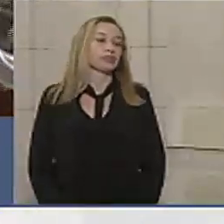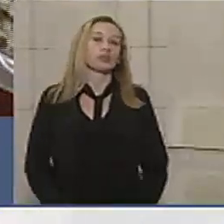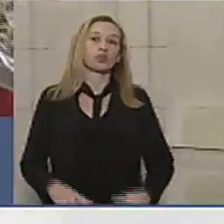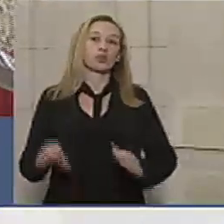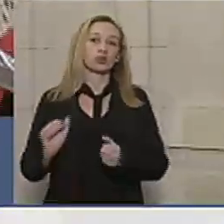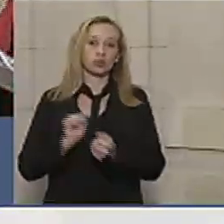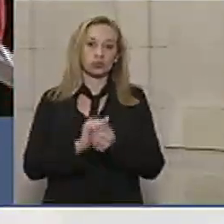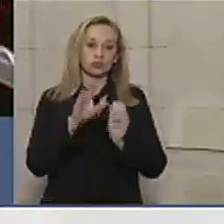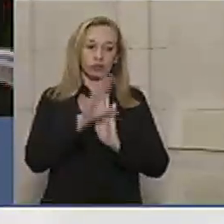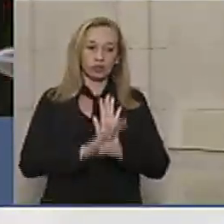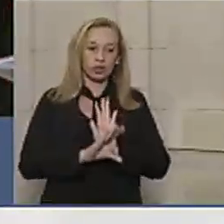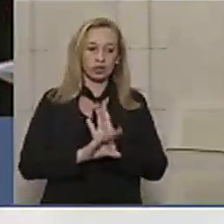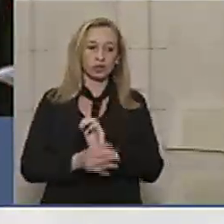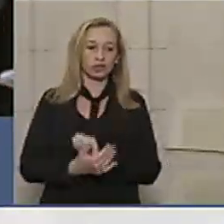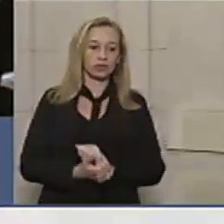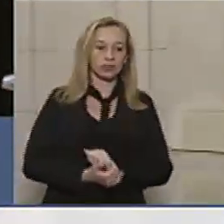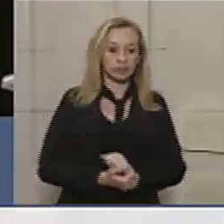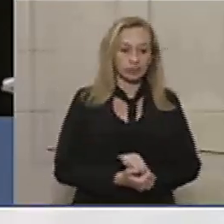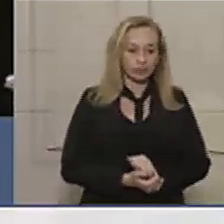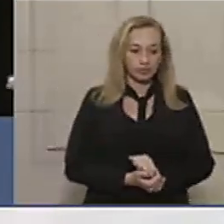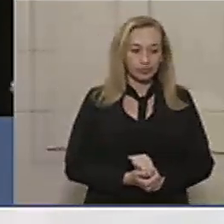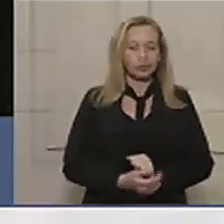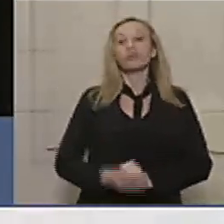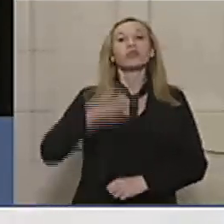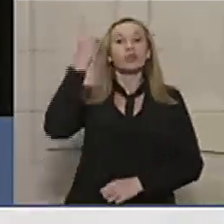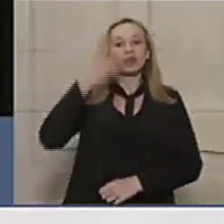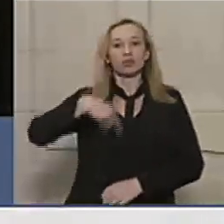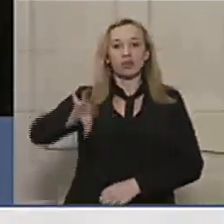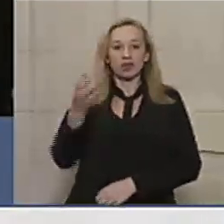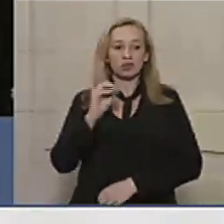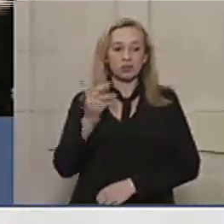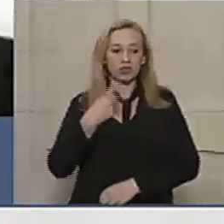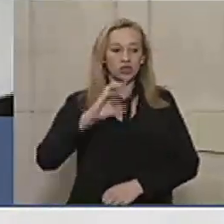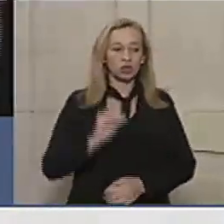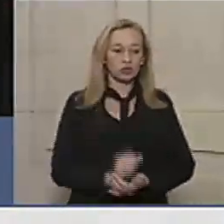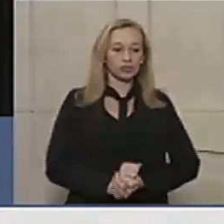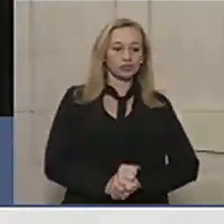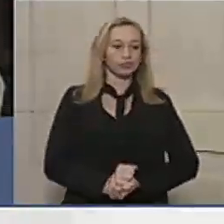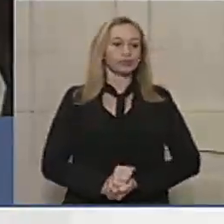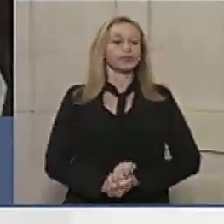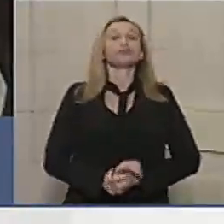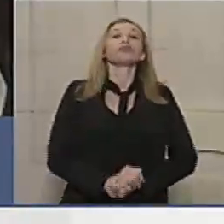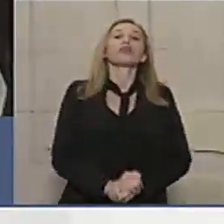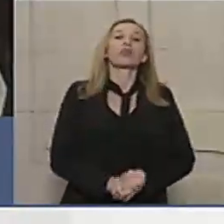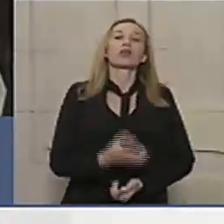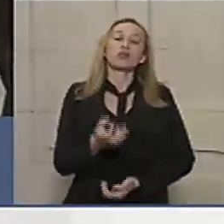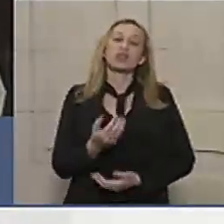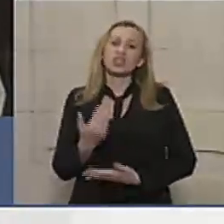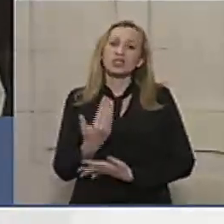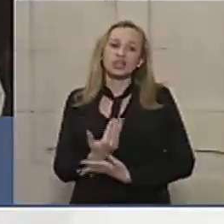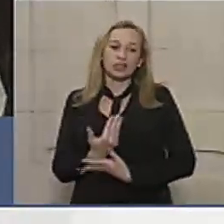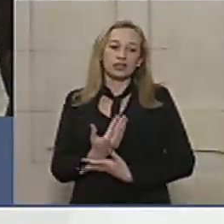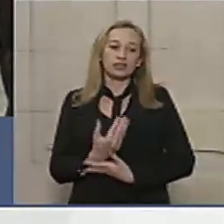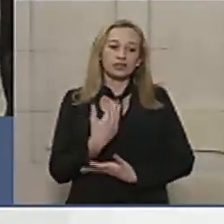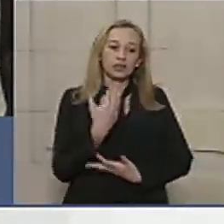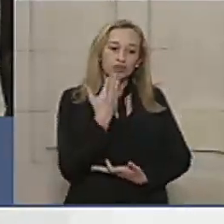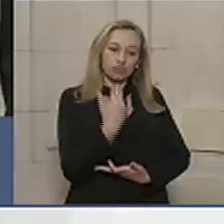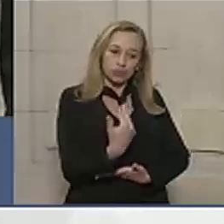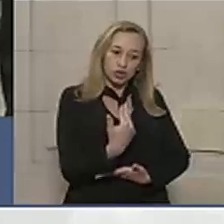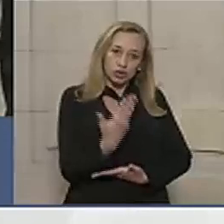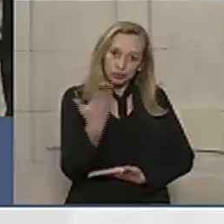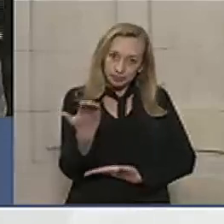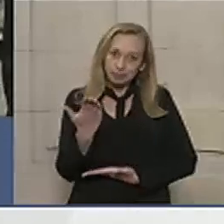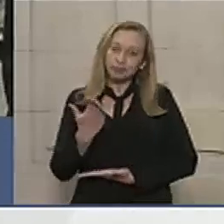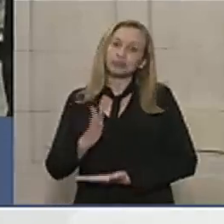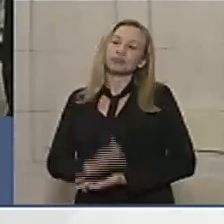emenda. Senhor deputado Márcio Pacheco, relator, eu queria fazer uma sugestão a